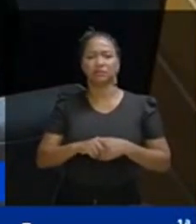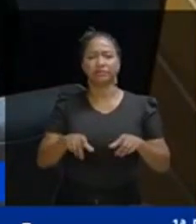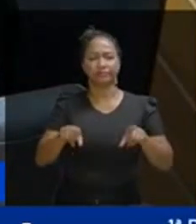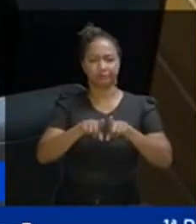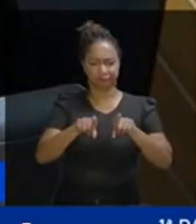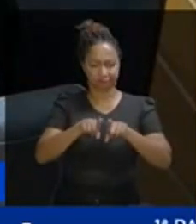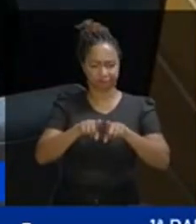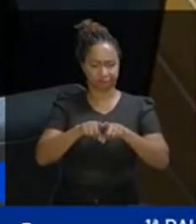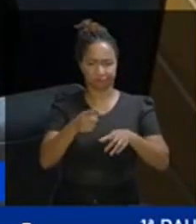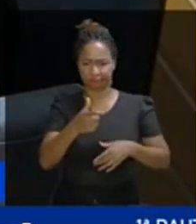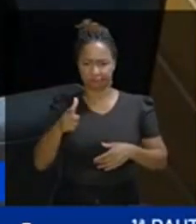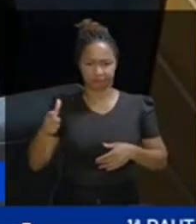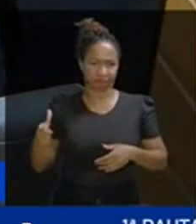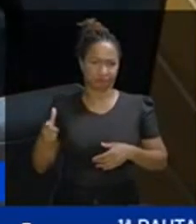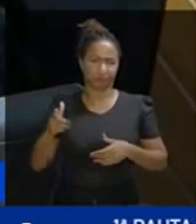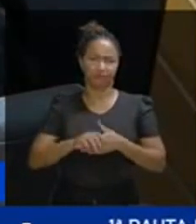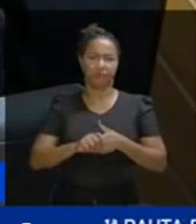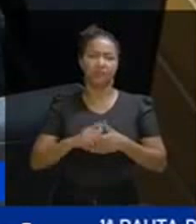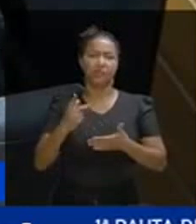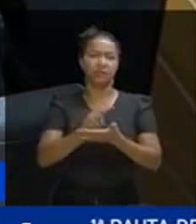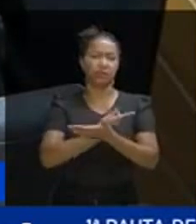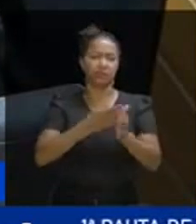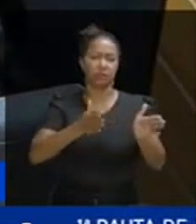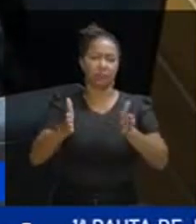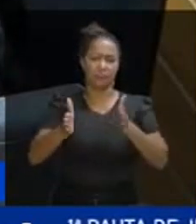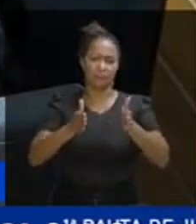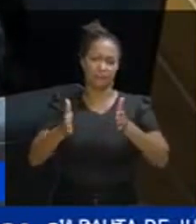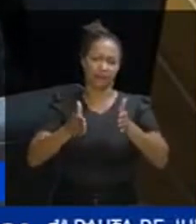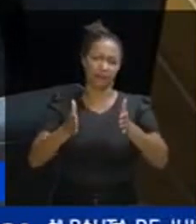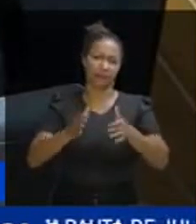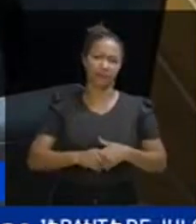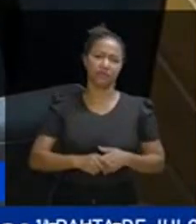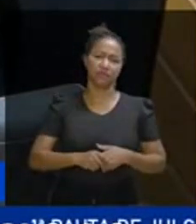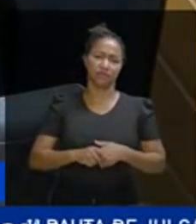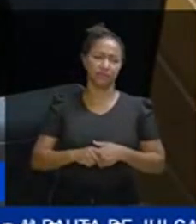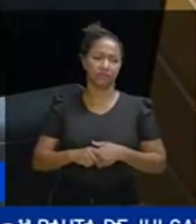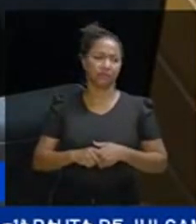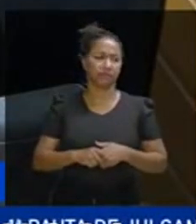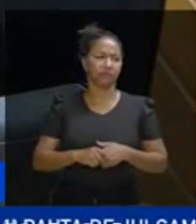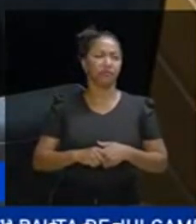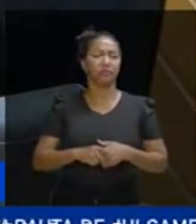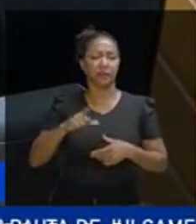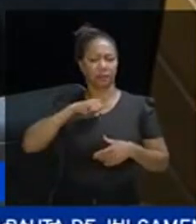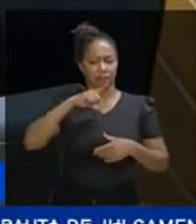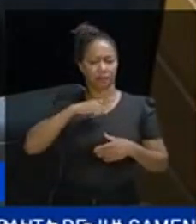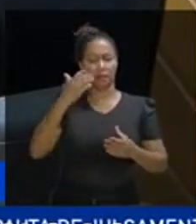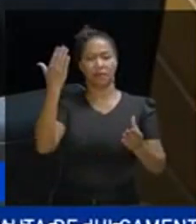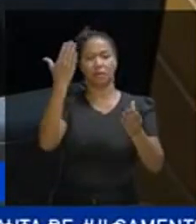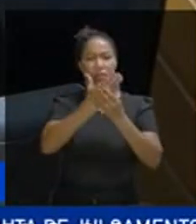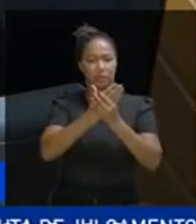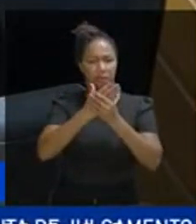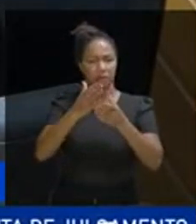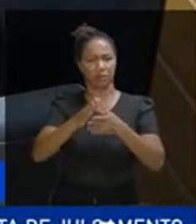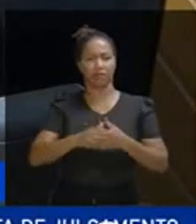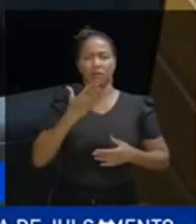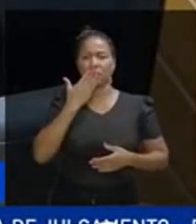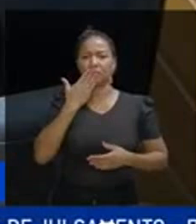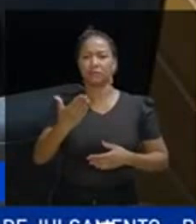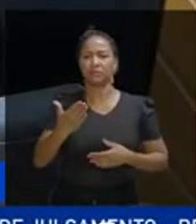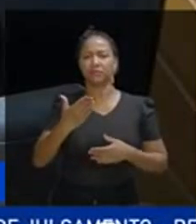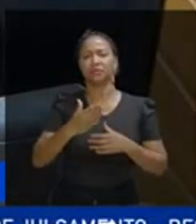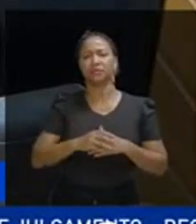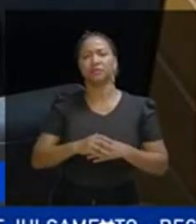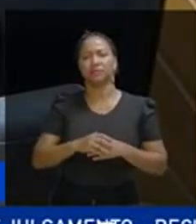nestes casos, não correrá o prazo prescricional, fecho aspas. Consta dos autos, petição do ID